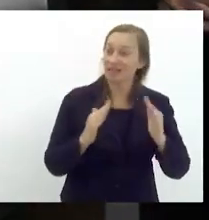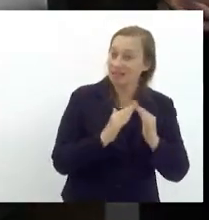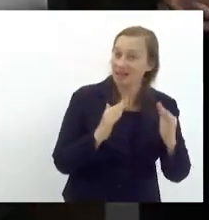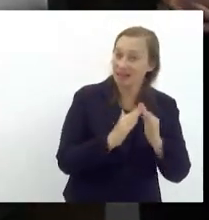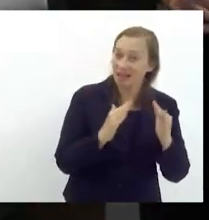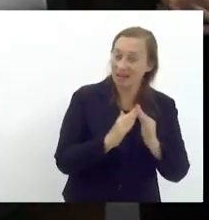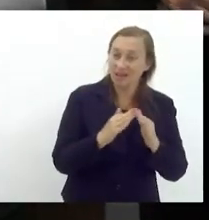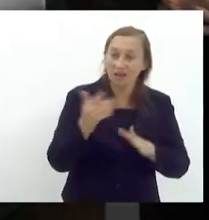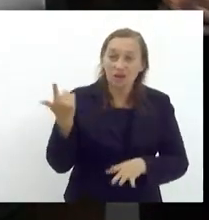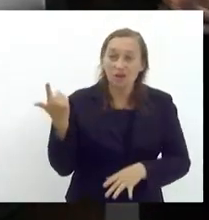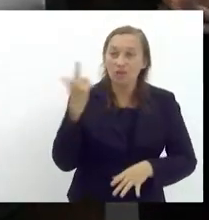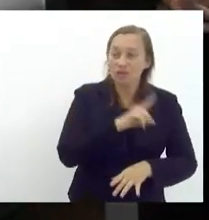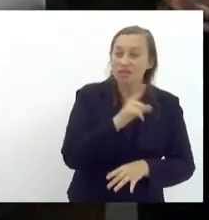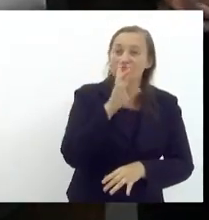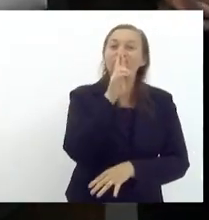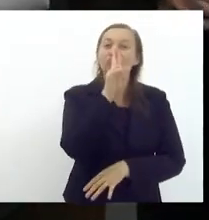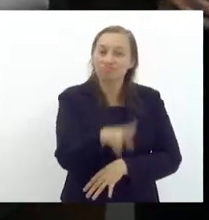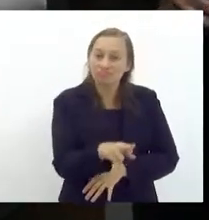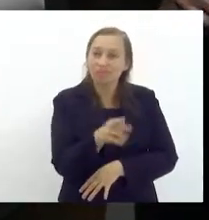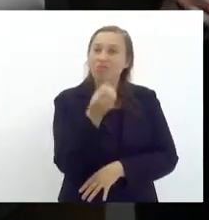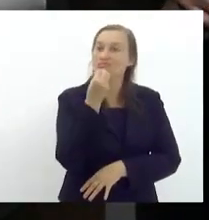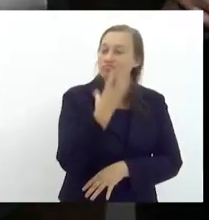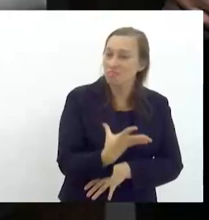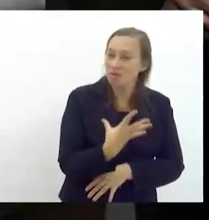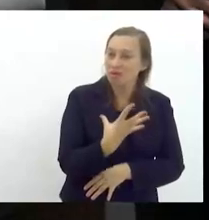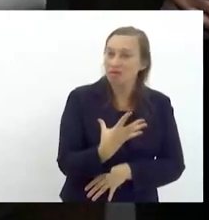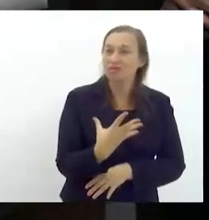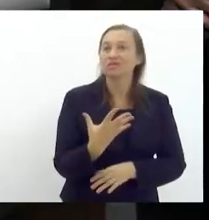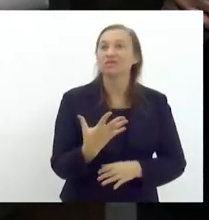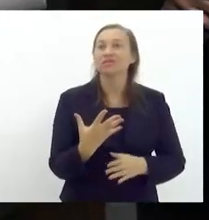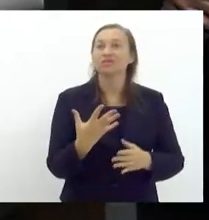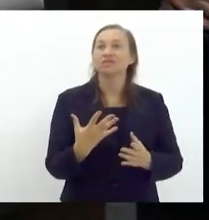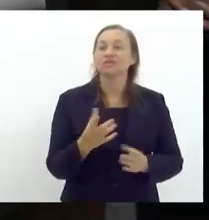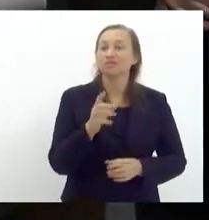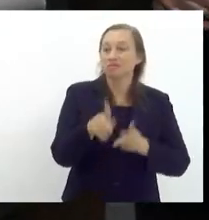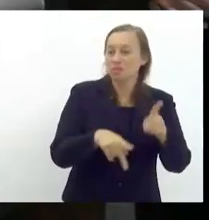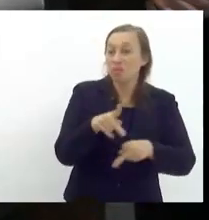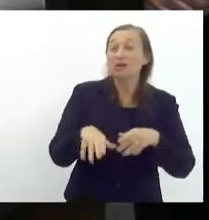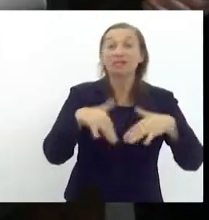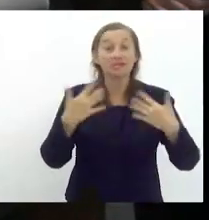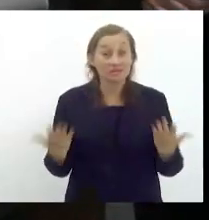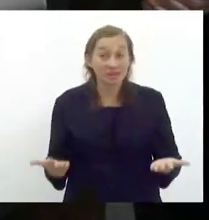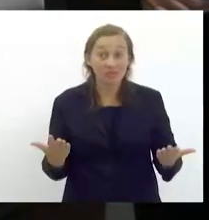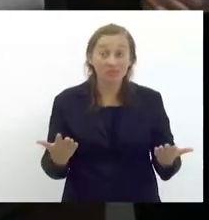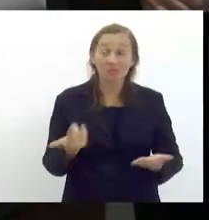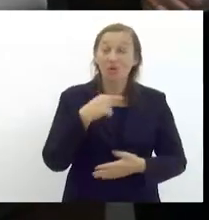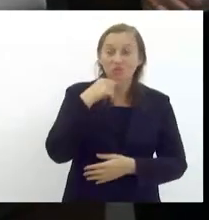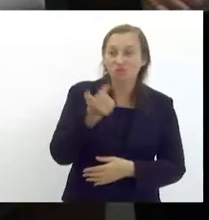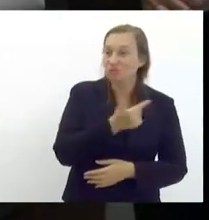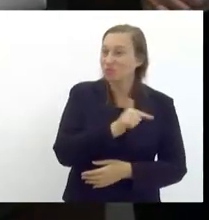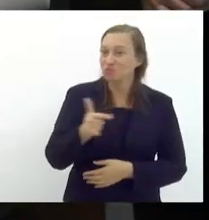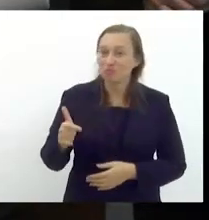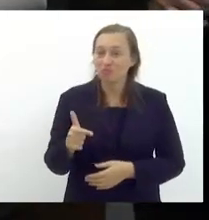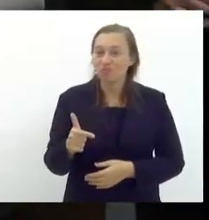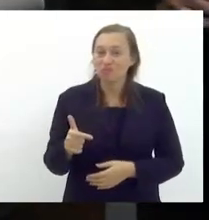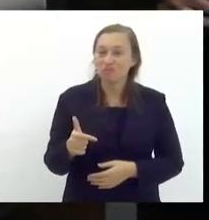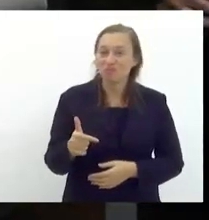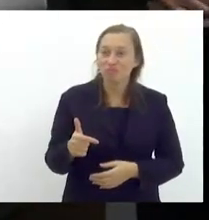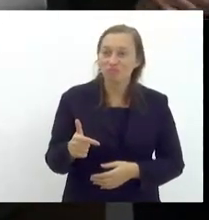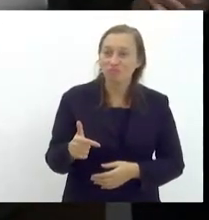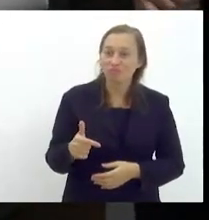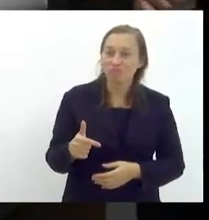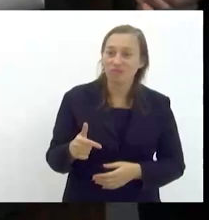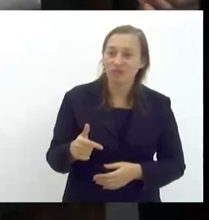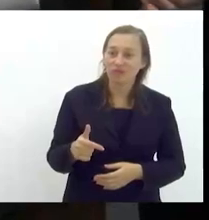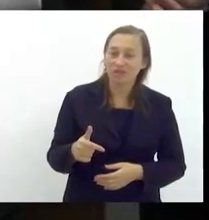casa e conseguir dar uma resposta positiva para essa mesma população então não tenho dúvida de que o